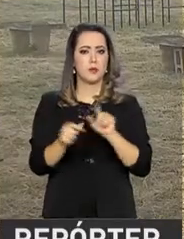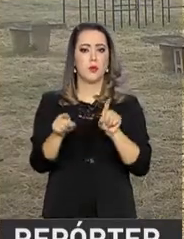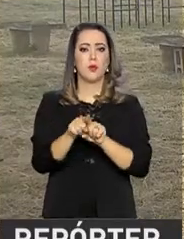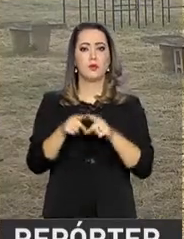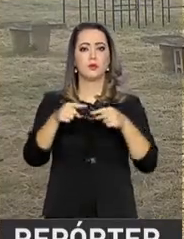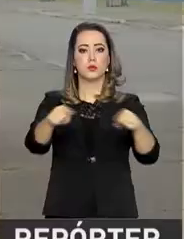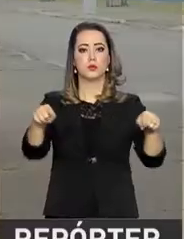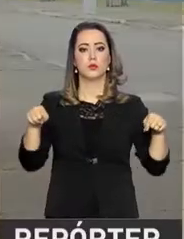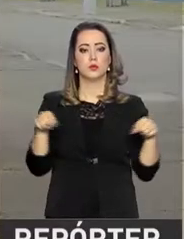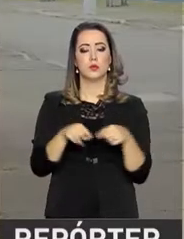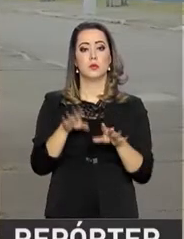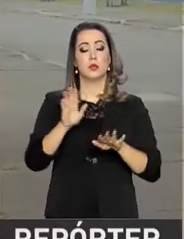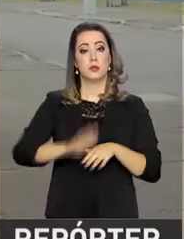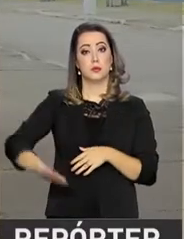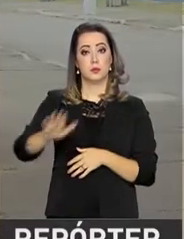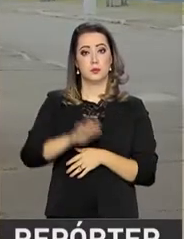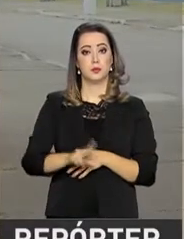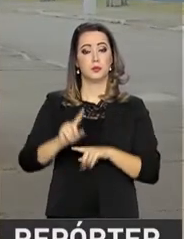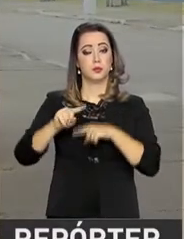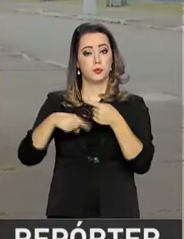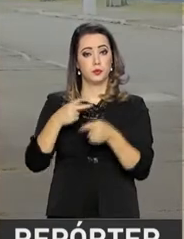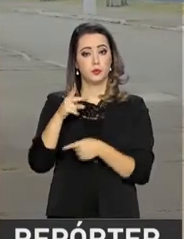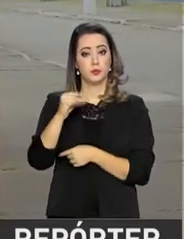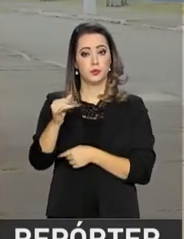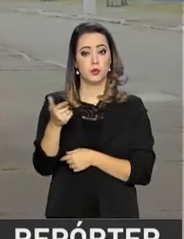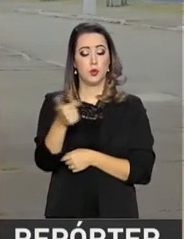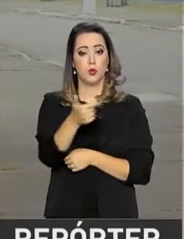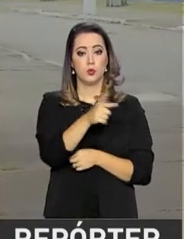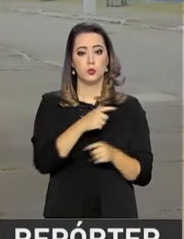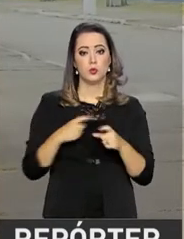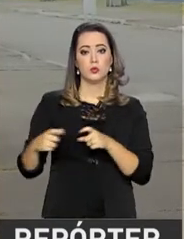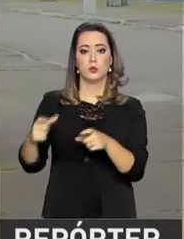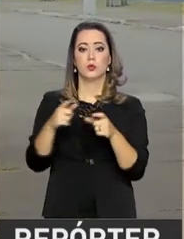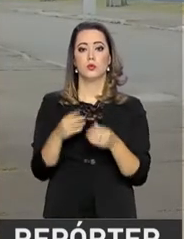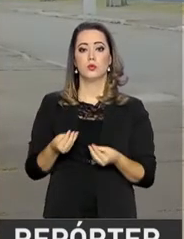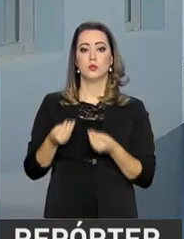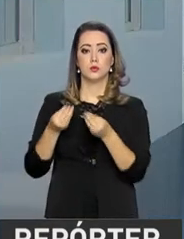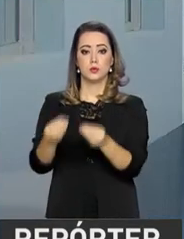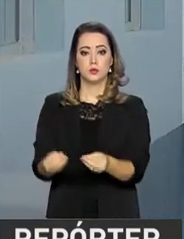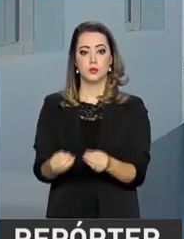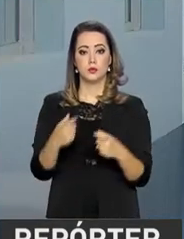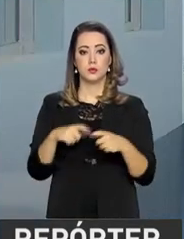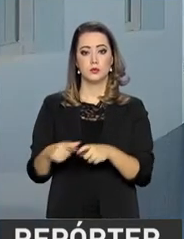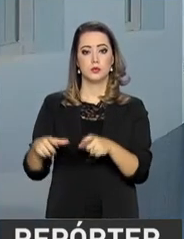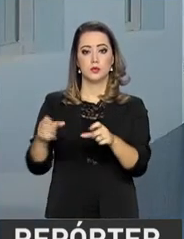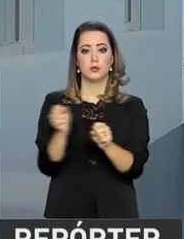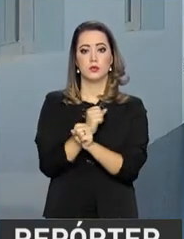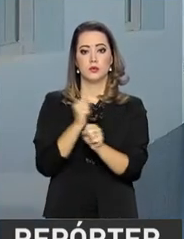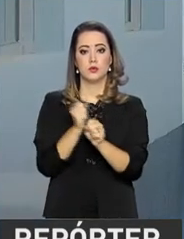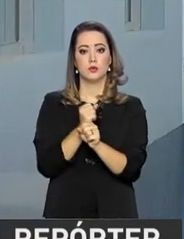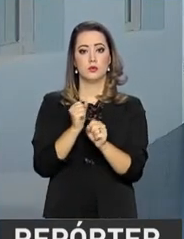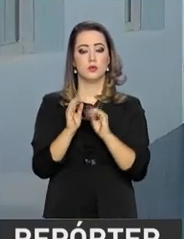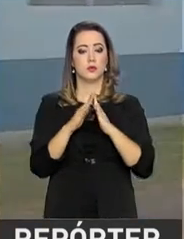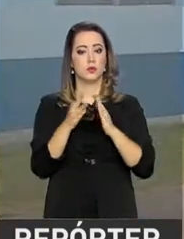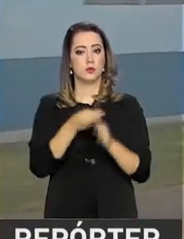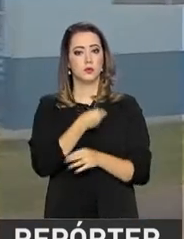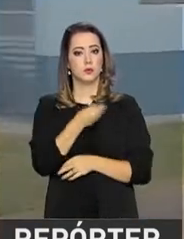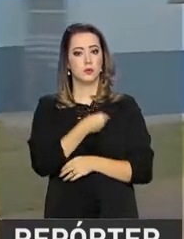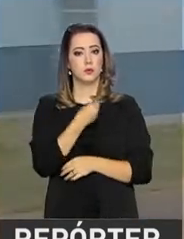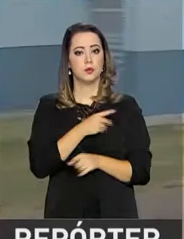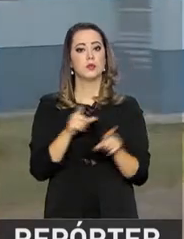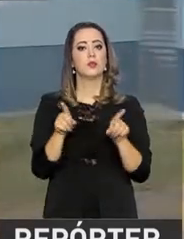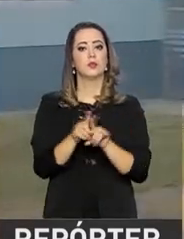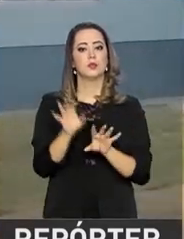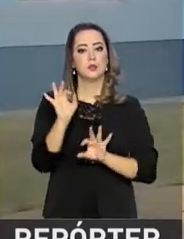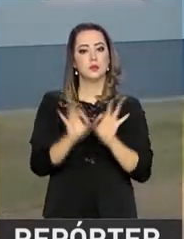para as crianças nos próximos dias outros empreendimentos vão ser entregues na região as obras do minha casa minha vida também